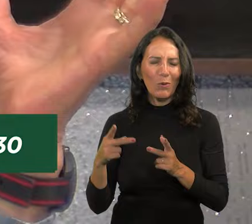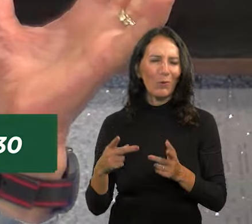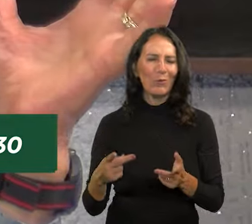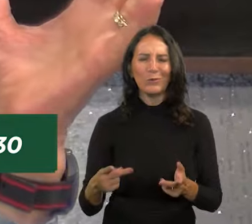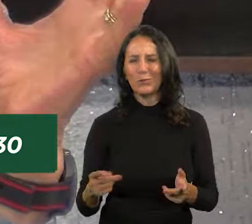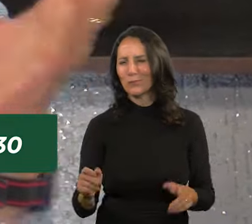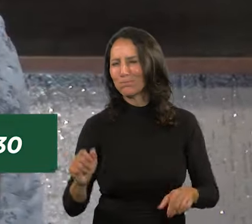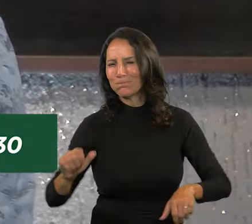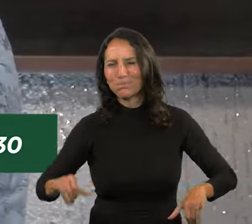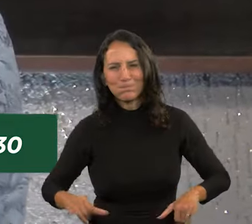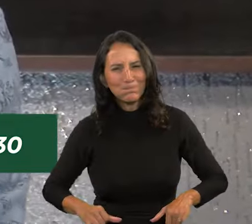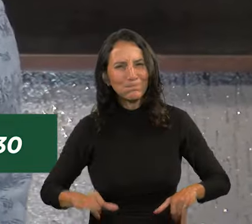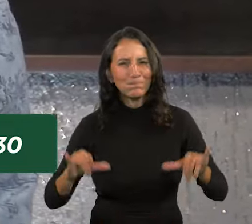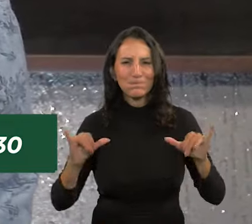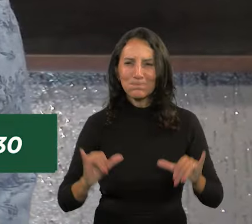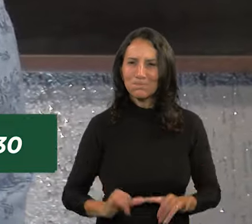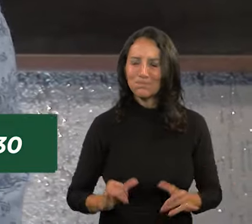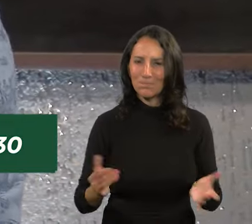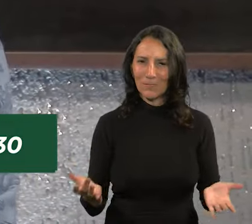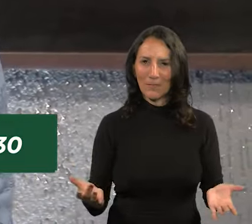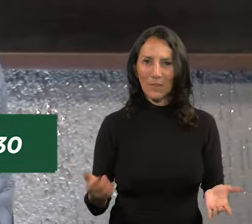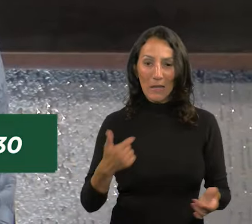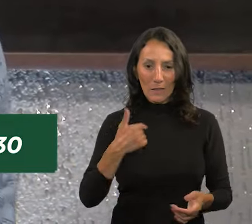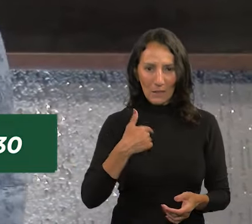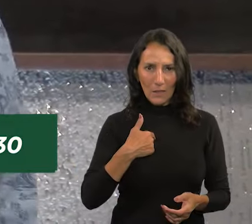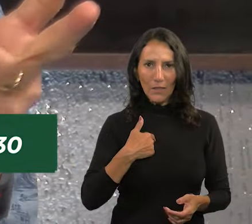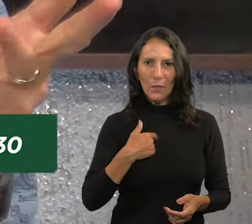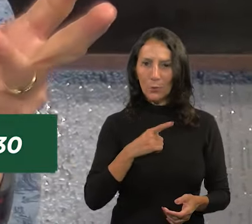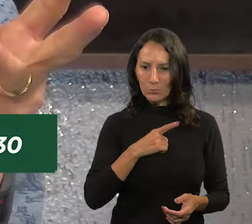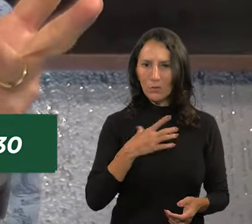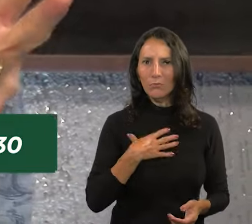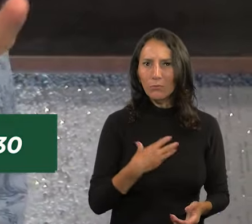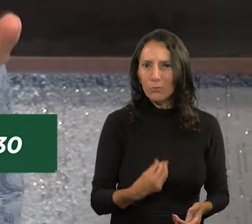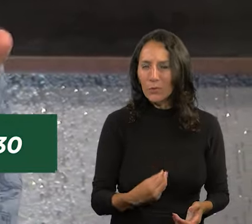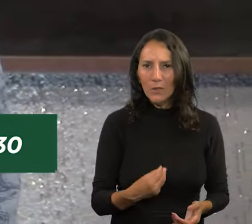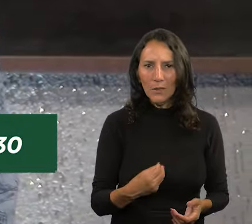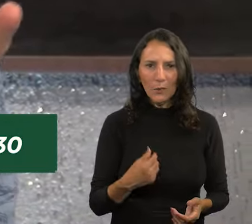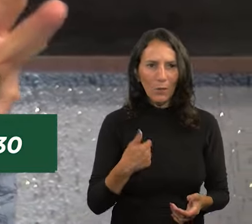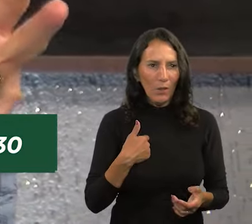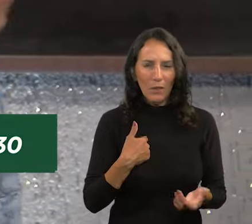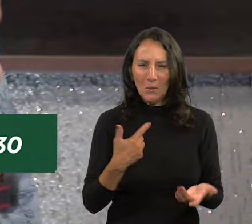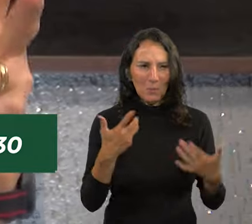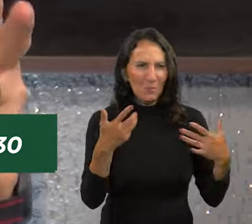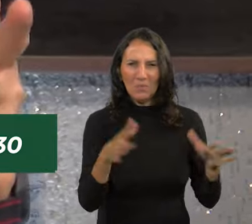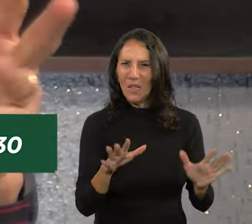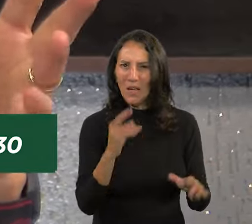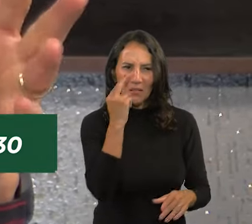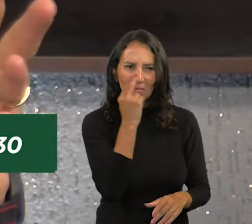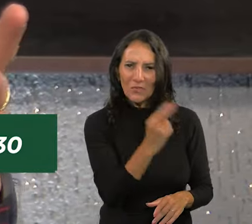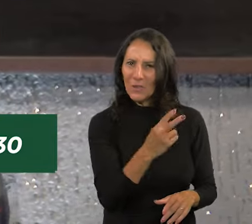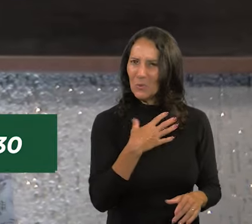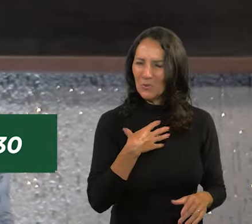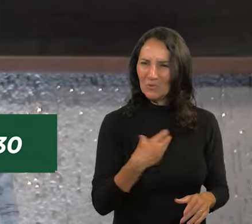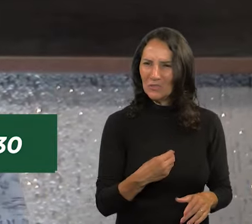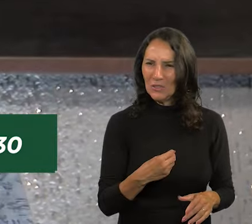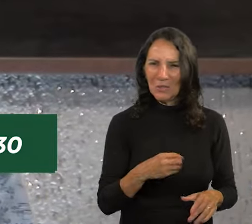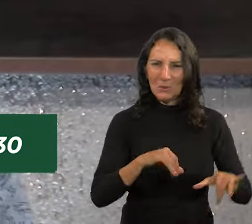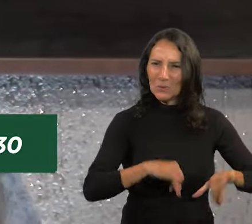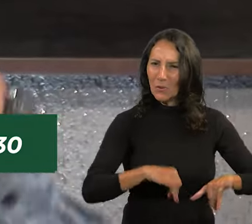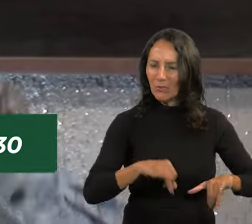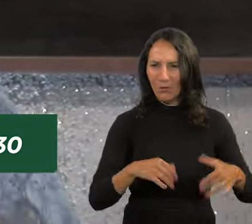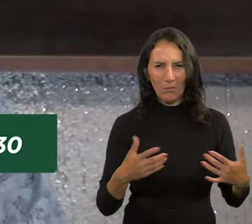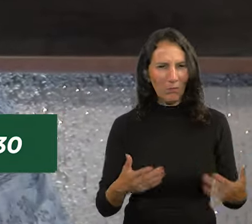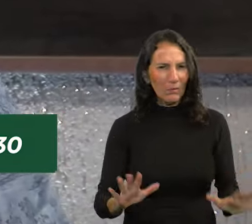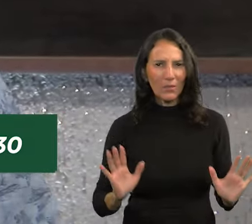miserável. Eu, como pai, jamais gostaria de ver meus filhos vivendo uma vida miserável. Eu não